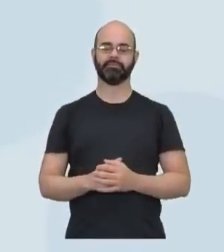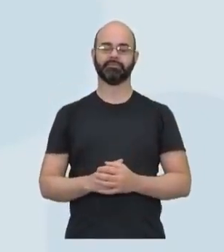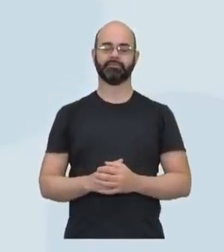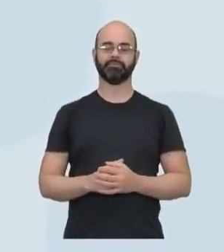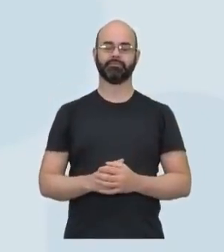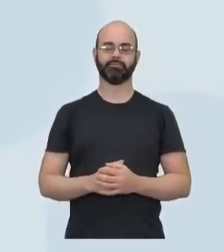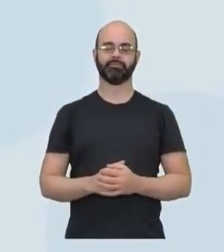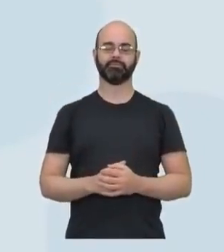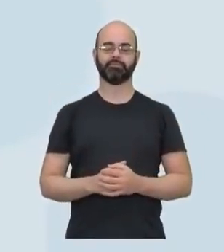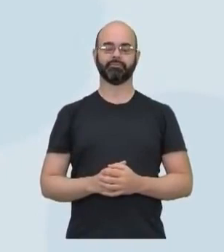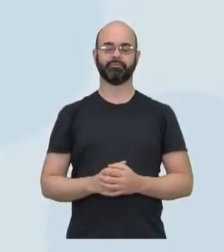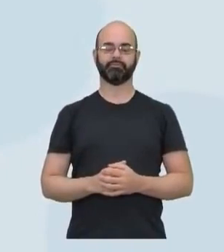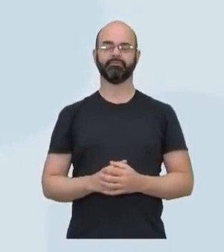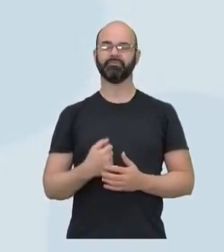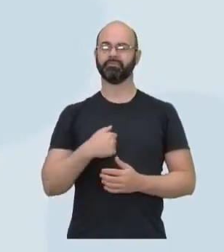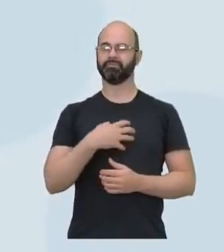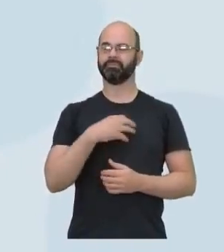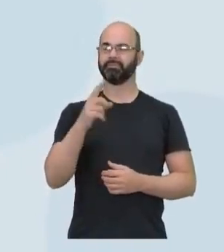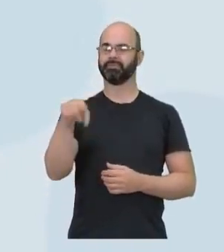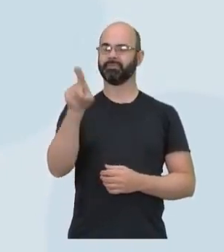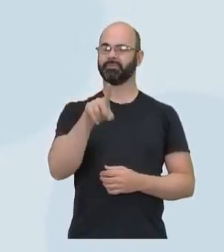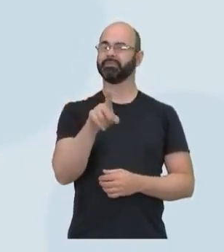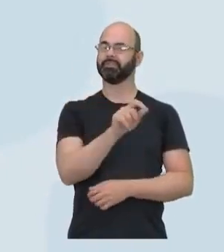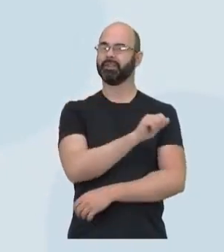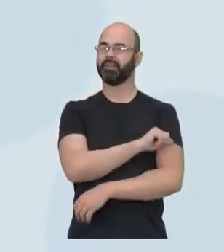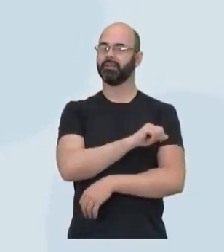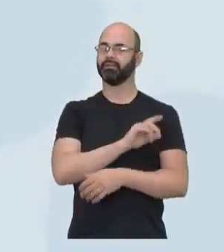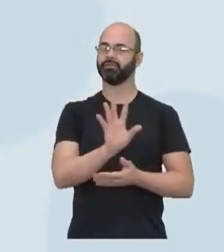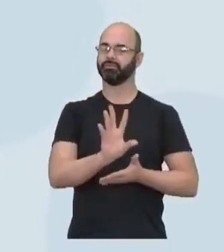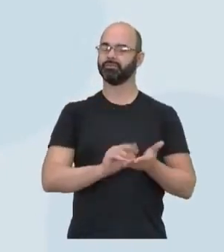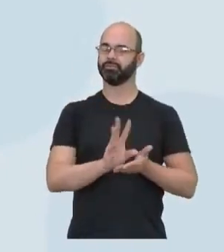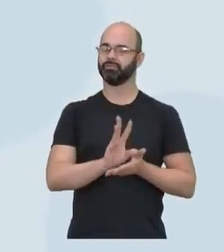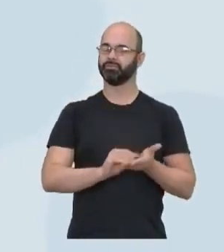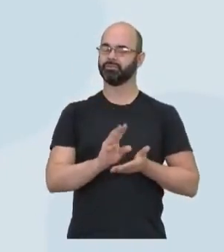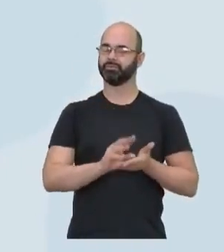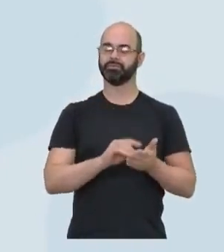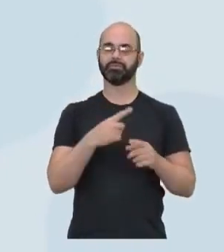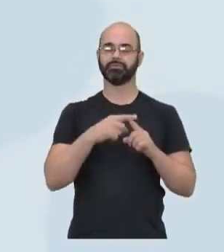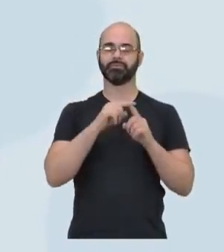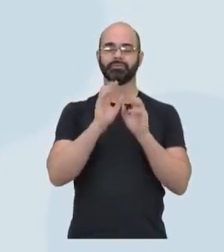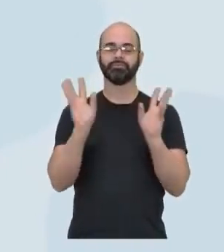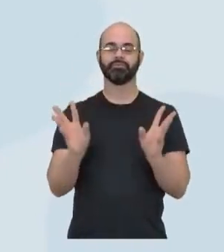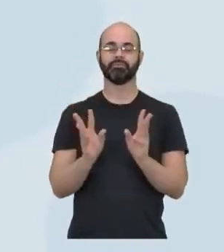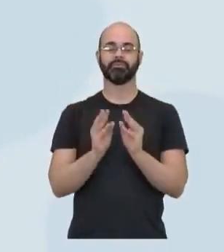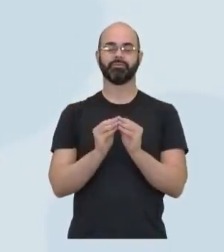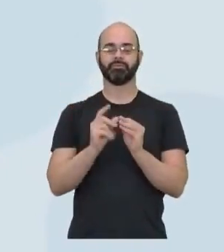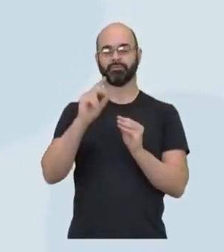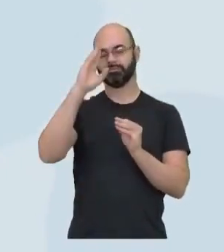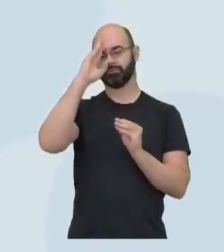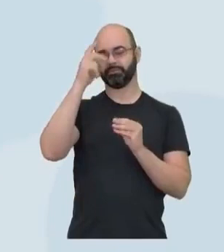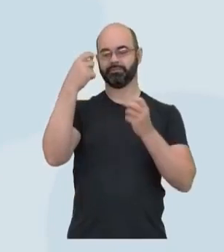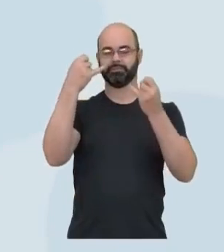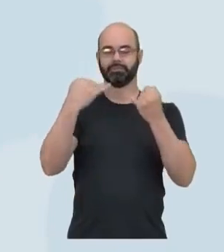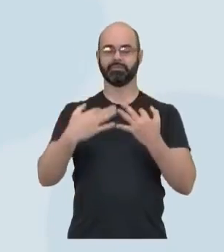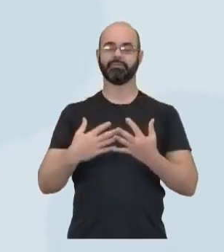explicando, porque eu tenho certeza que os alunos estão copiando essa informação, que ela é bem um resumo daqui, da ideia principal,